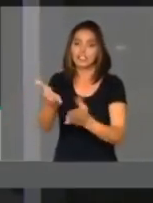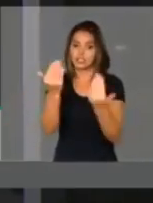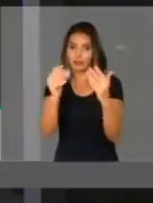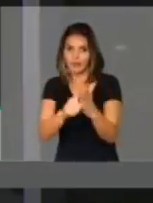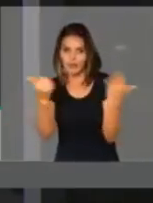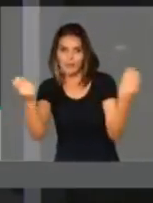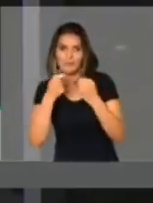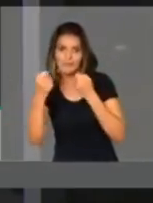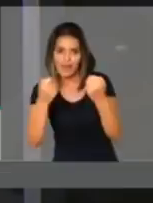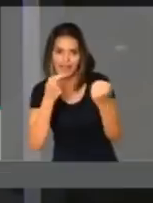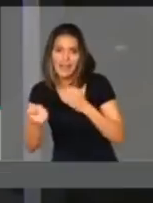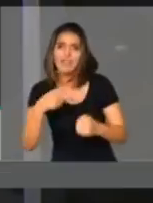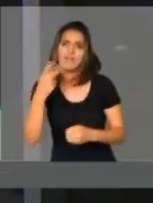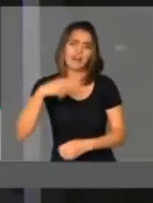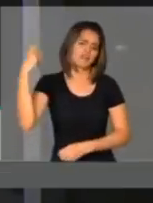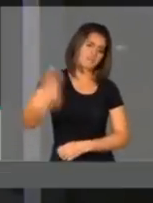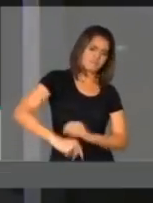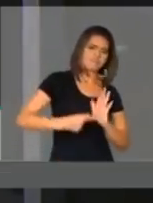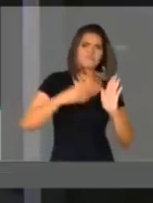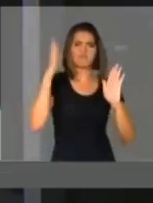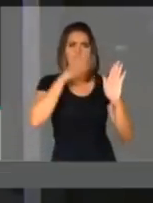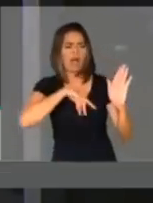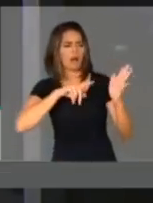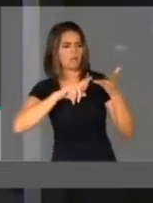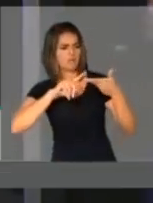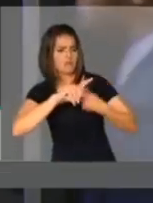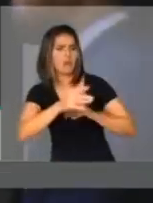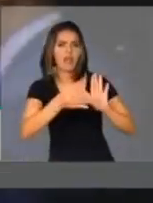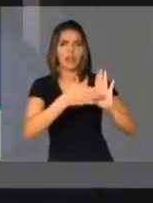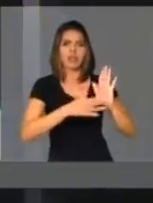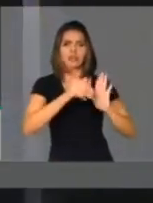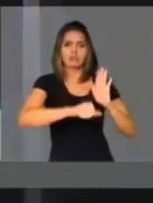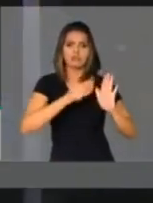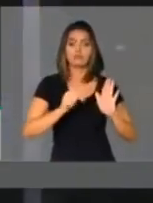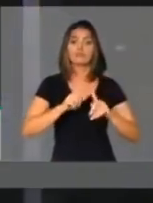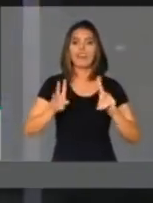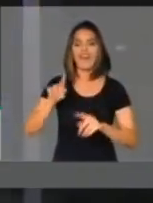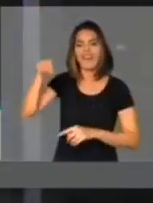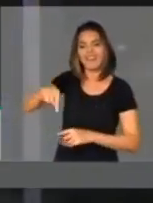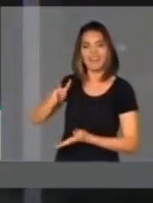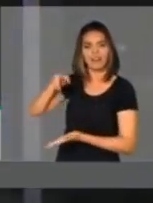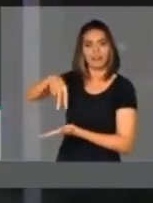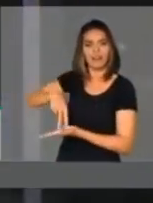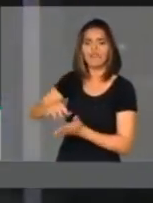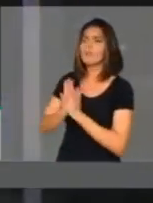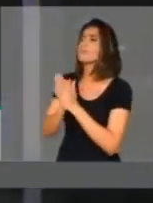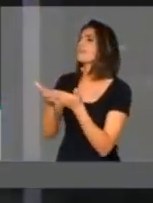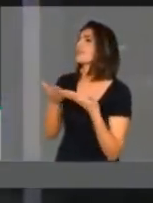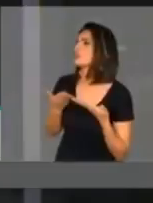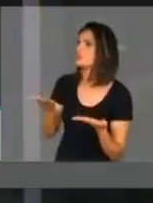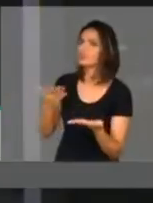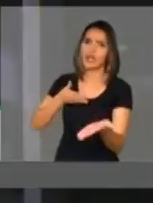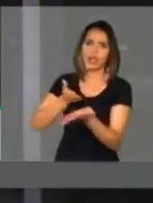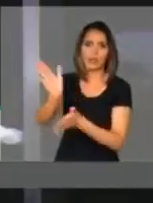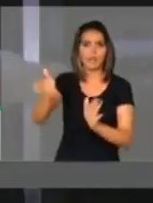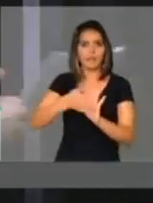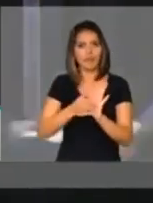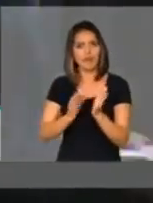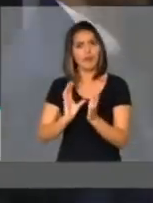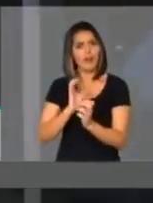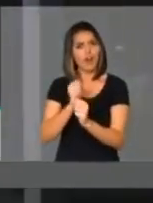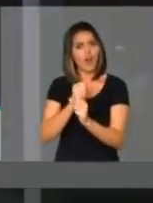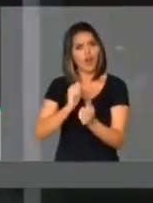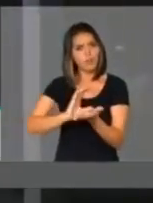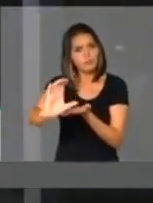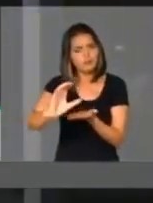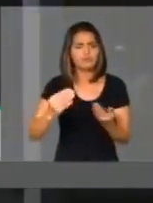e descem a lenha na reforma previdenciária, enquanto vem aqui mendigar, vem com pires na mão pedir orçamento